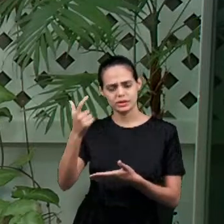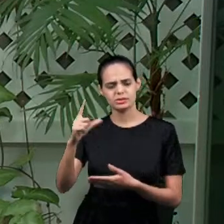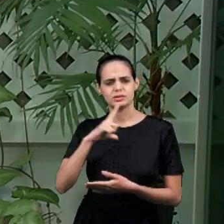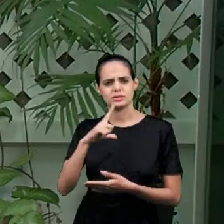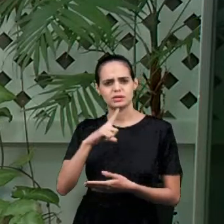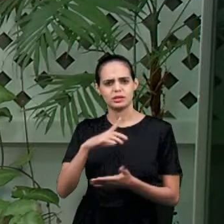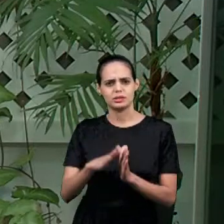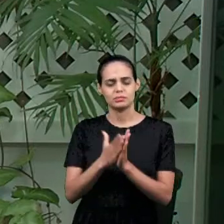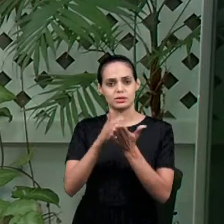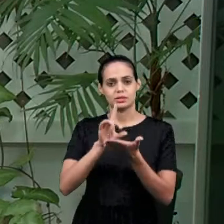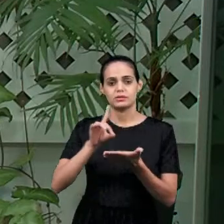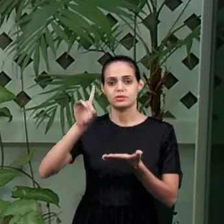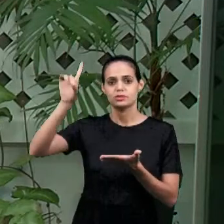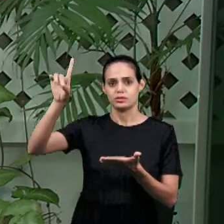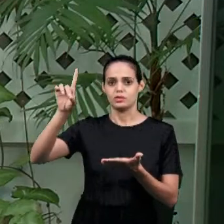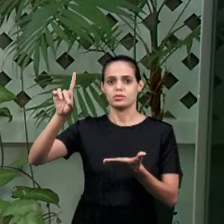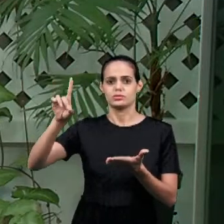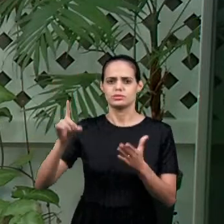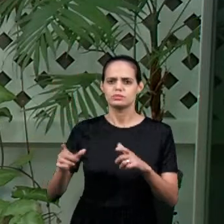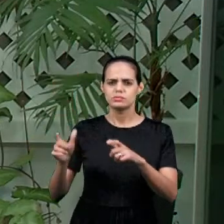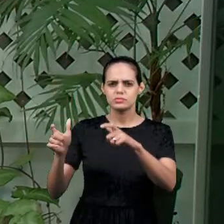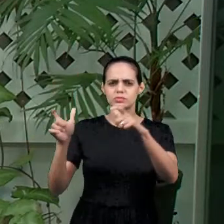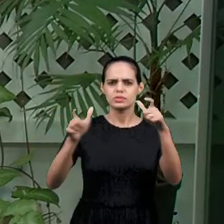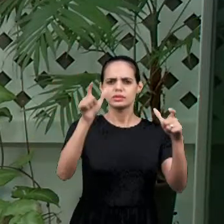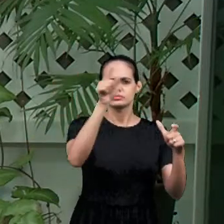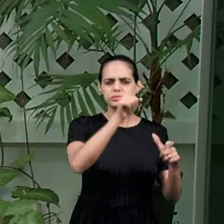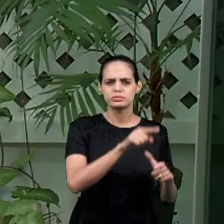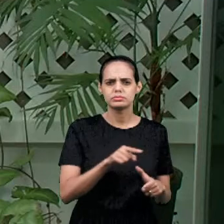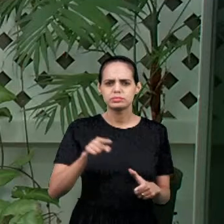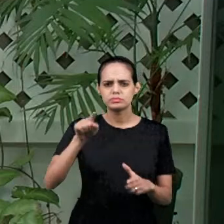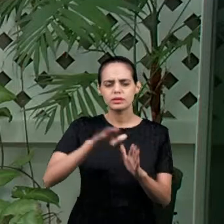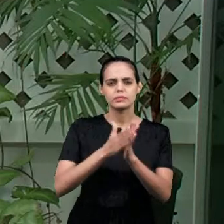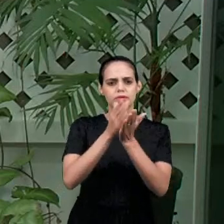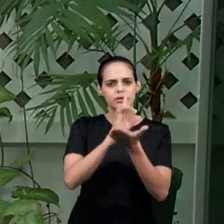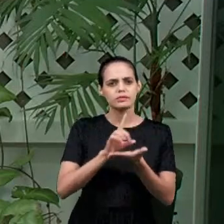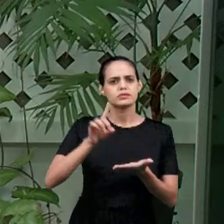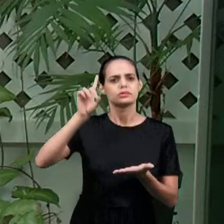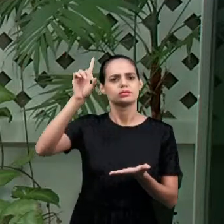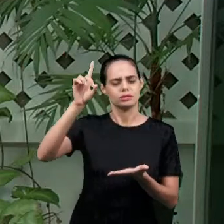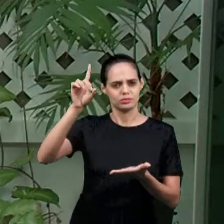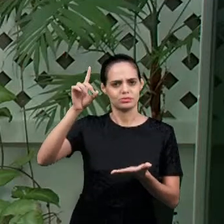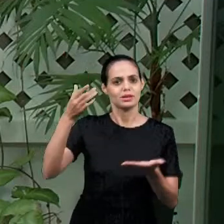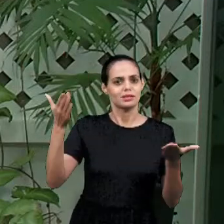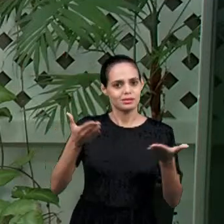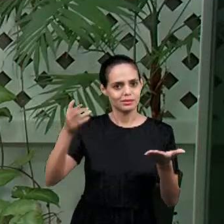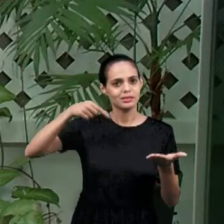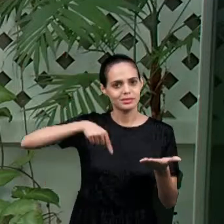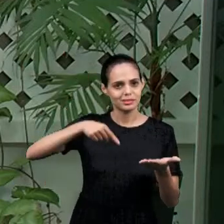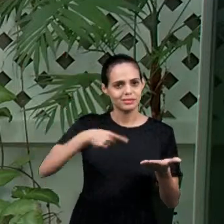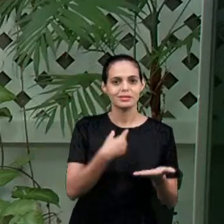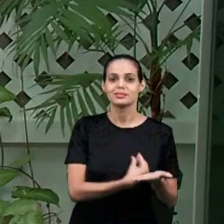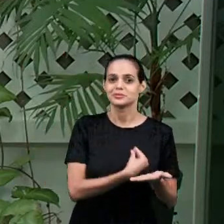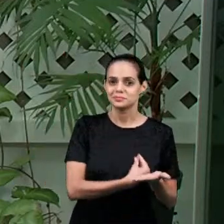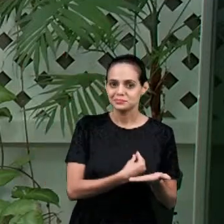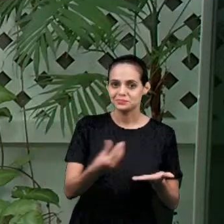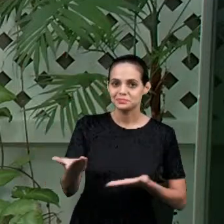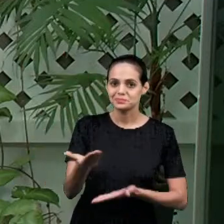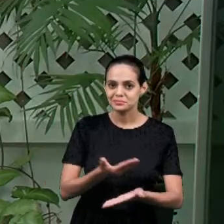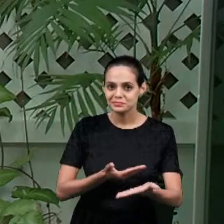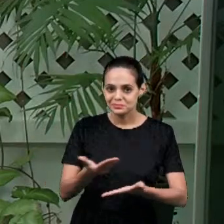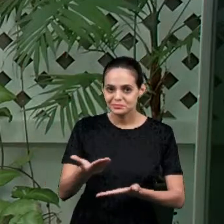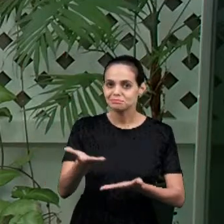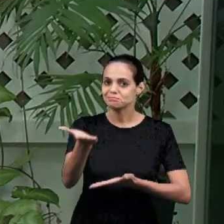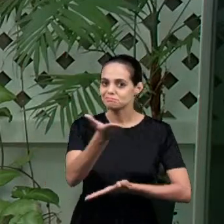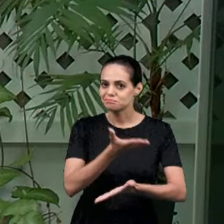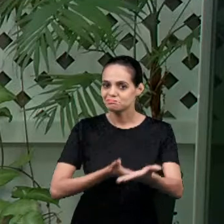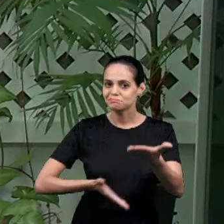lugares onde a palavra está sendo tratada desse jeito, como está sendo feito aqui, com a participação dos nossos irmãos,